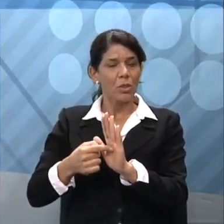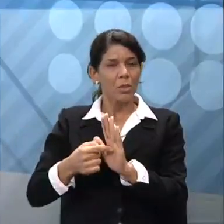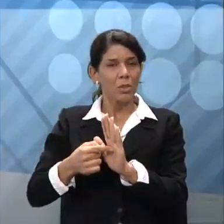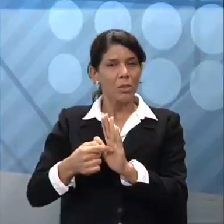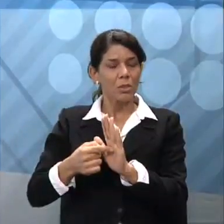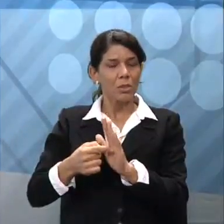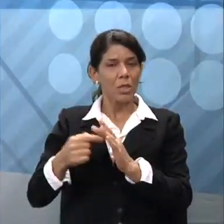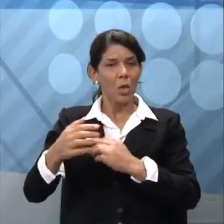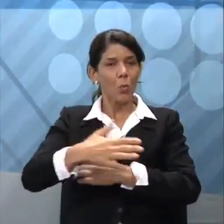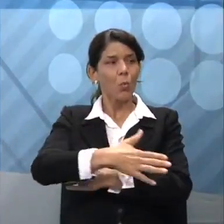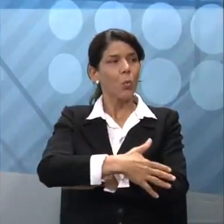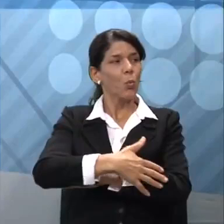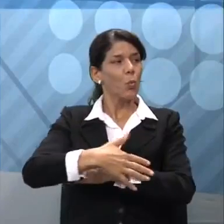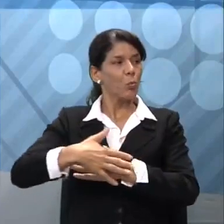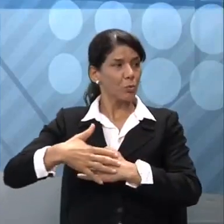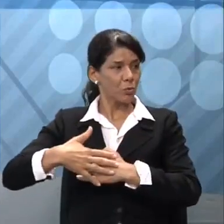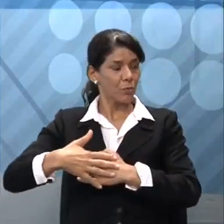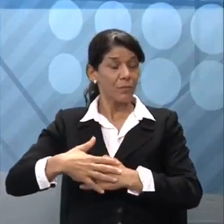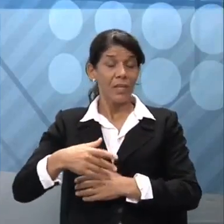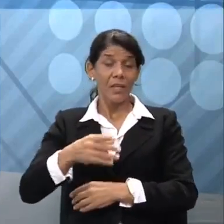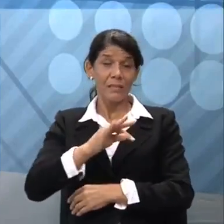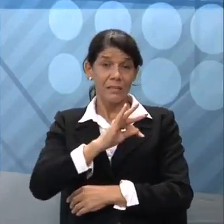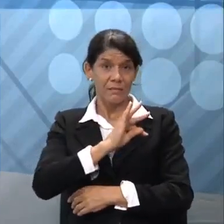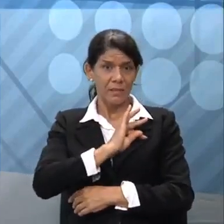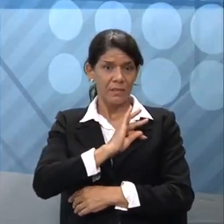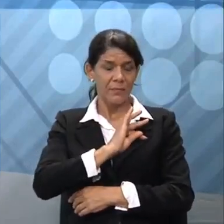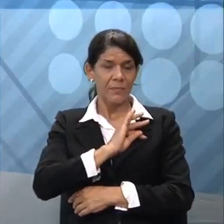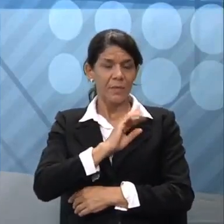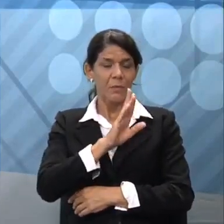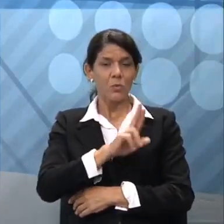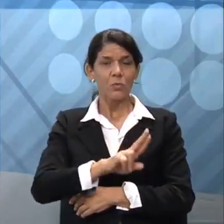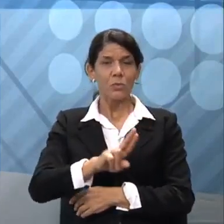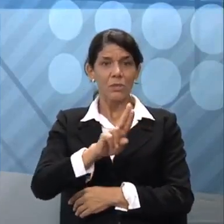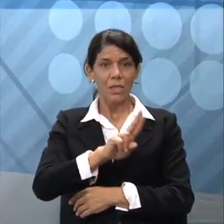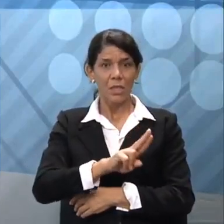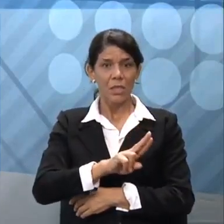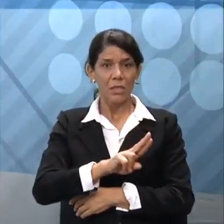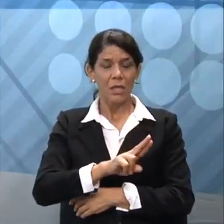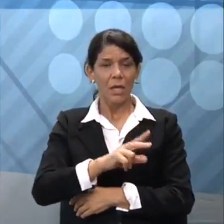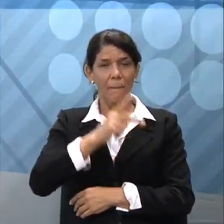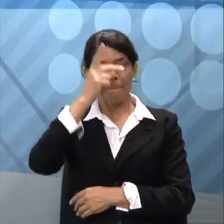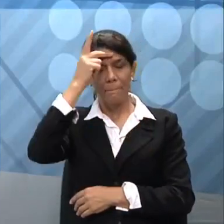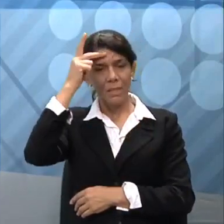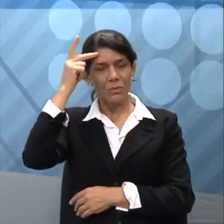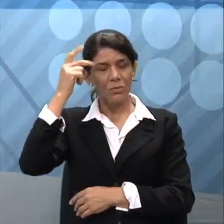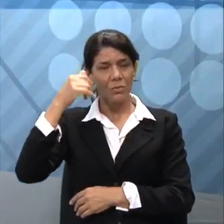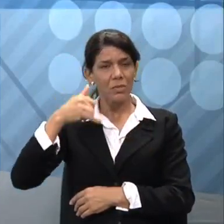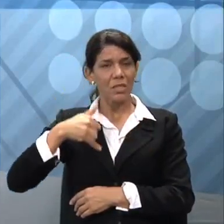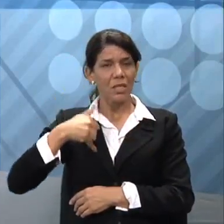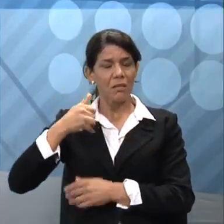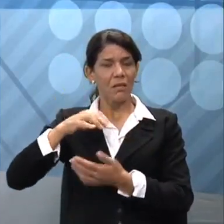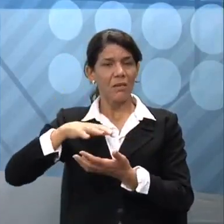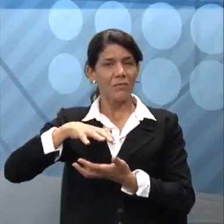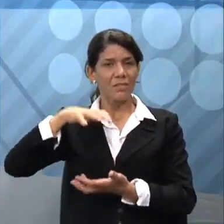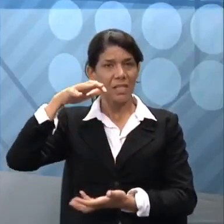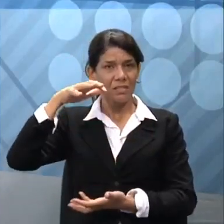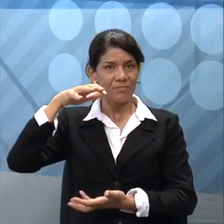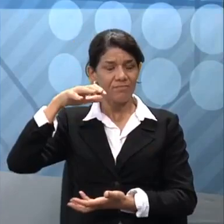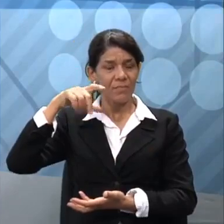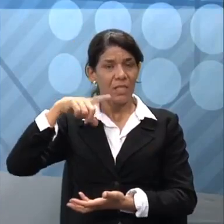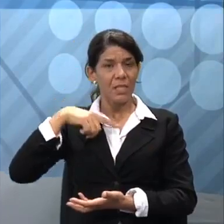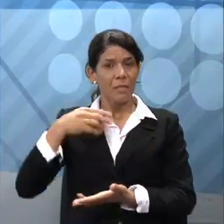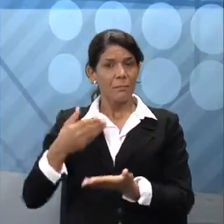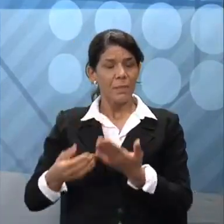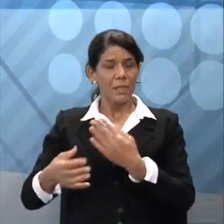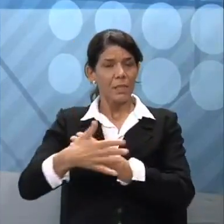ele se sobressai. Essa técnica, como eu disse, é mais utilizada em idosos que têm uma perda muscular